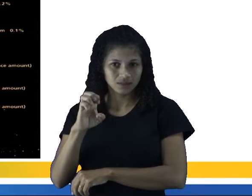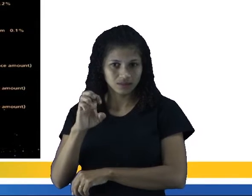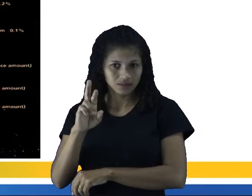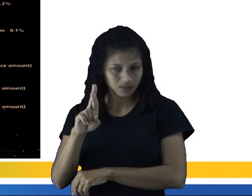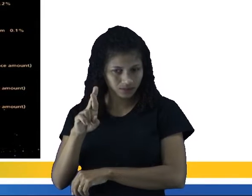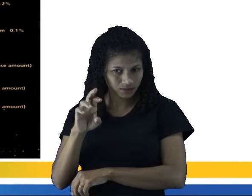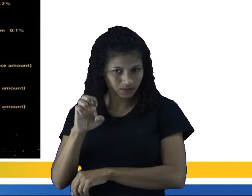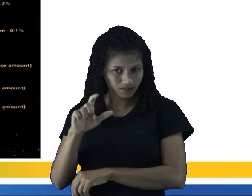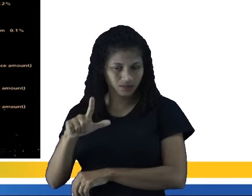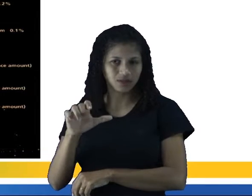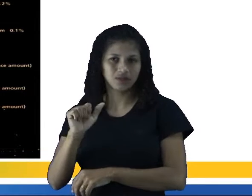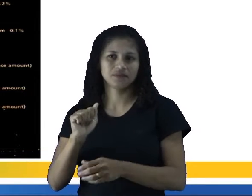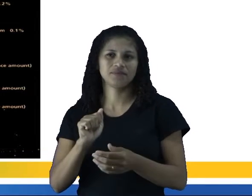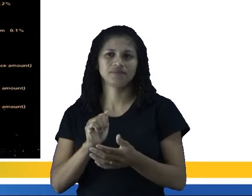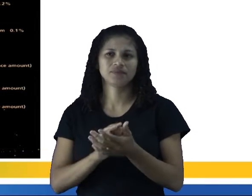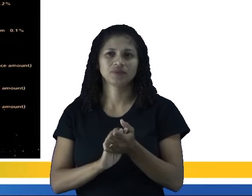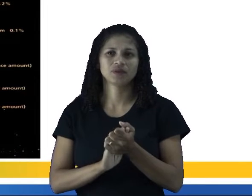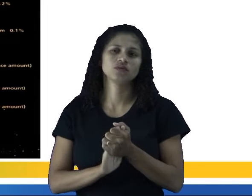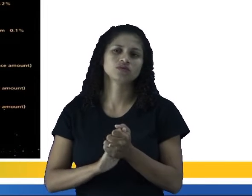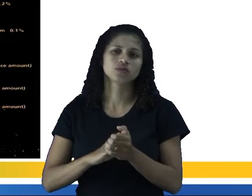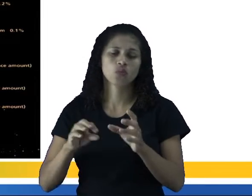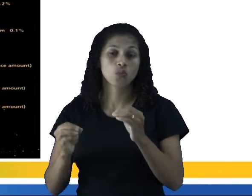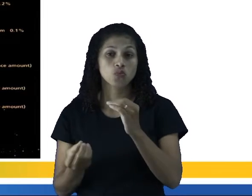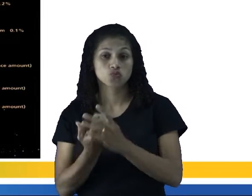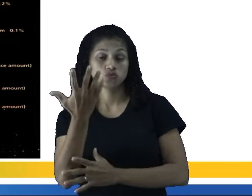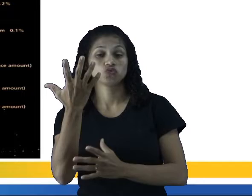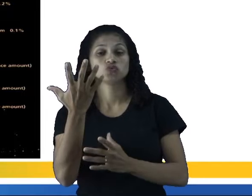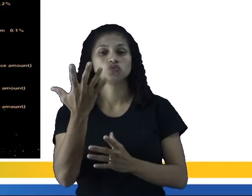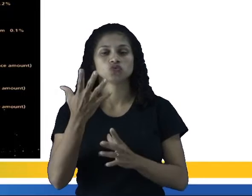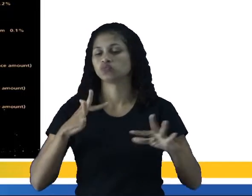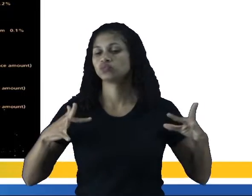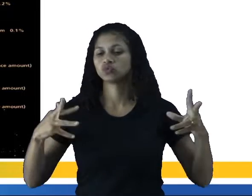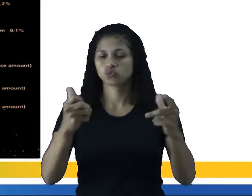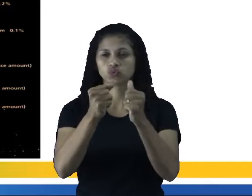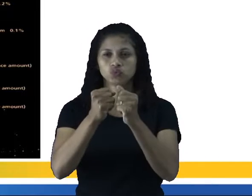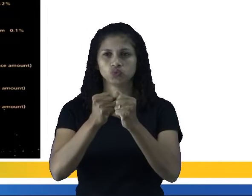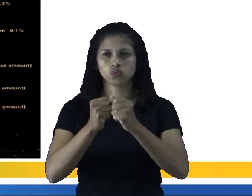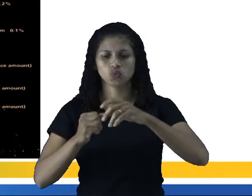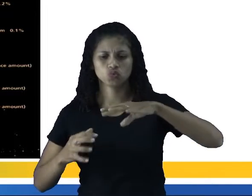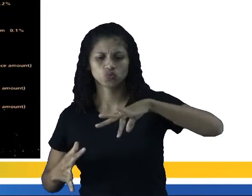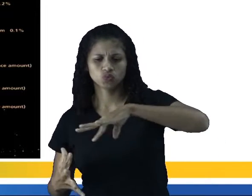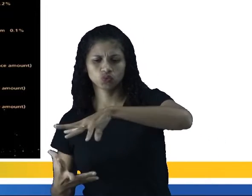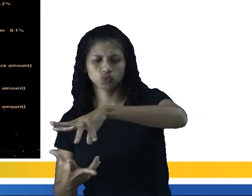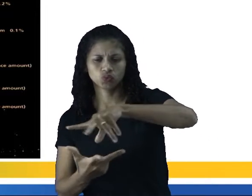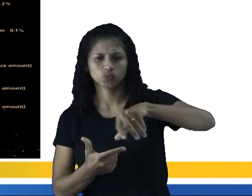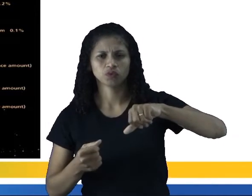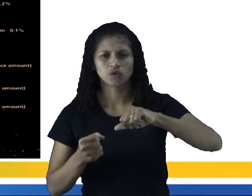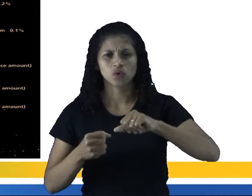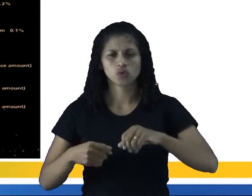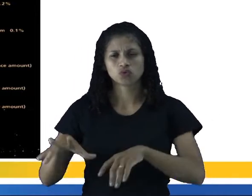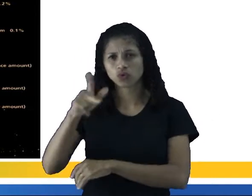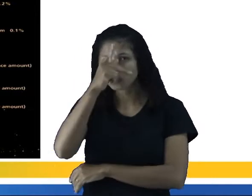de todas as coisas, inclusive eu e você. Então, ali, ó, a gente é criado por